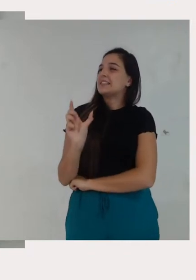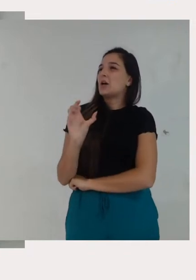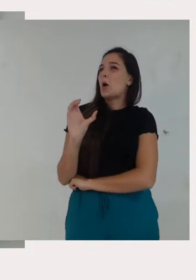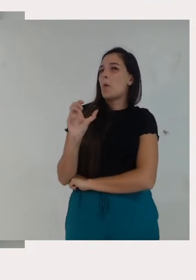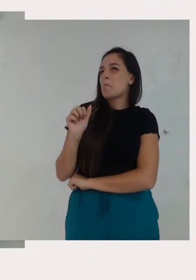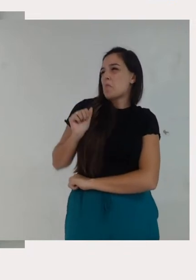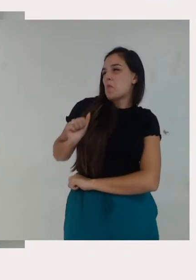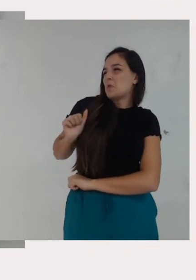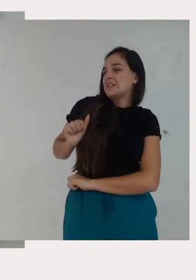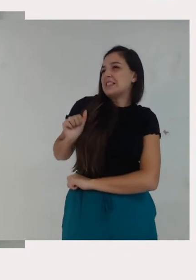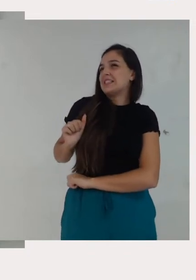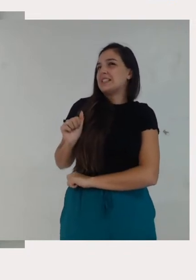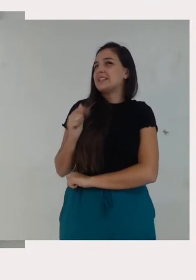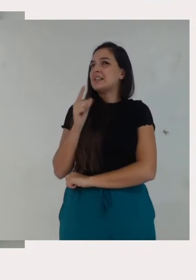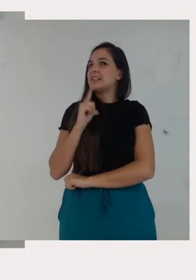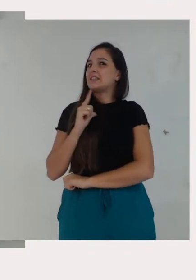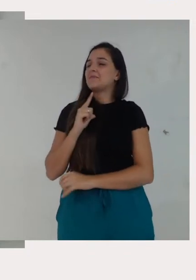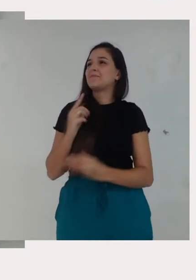remete a